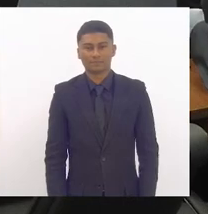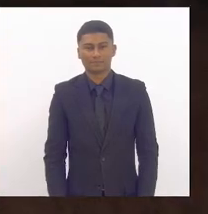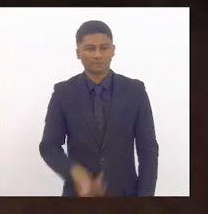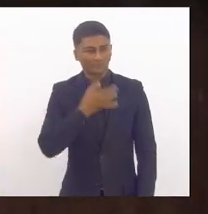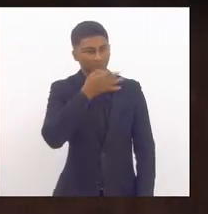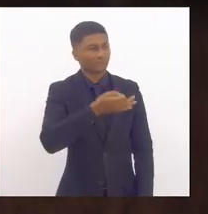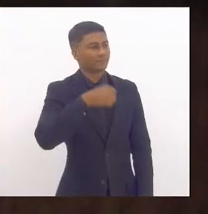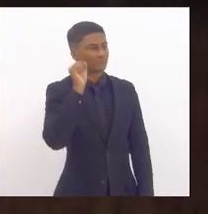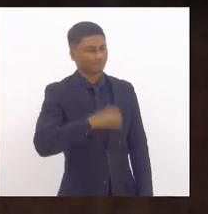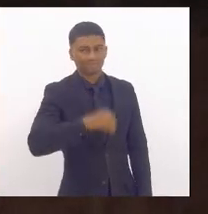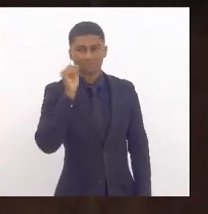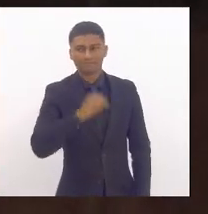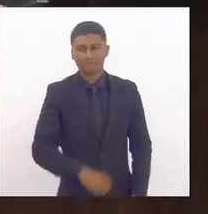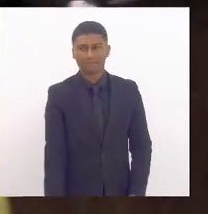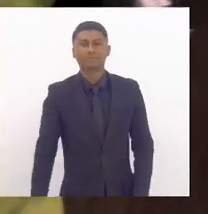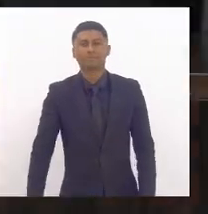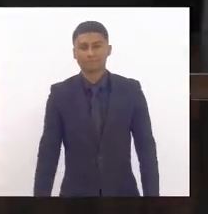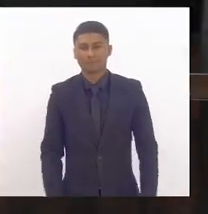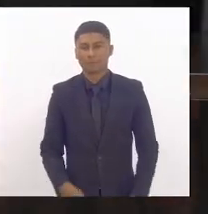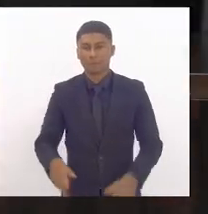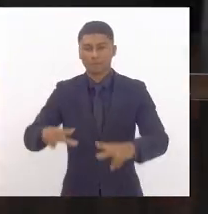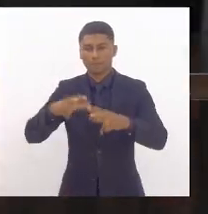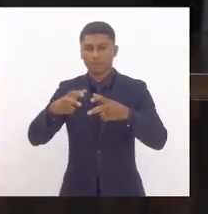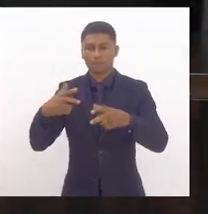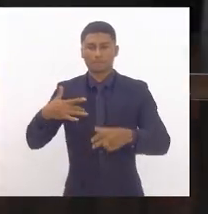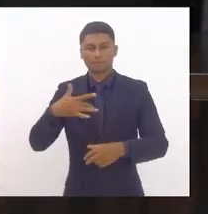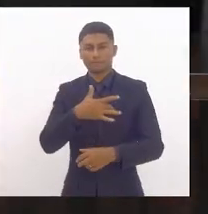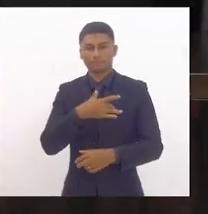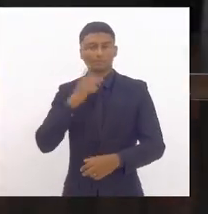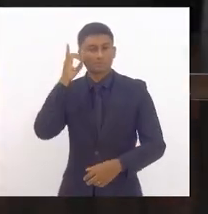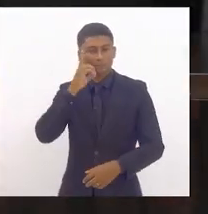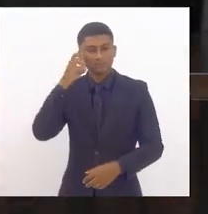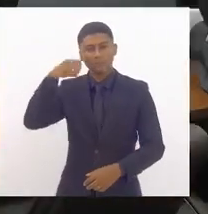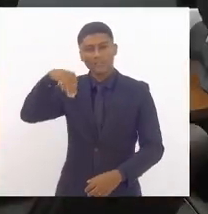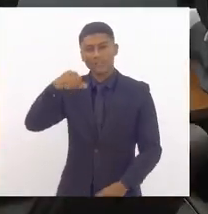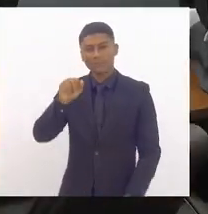Parecer favorável, senhor presidente. Pela Comissão de Saúde, deputada Marta Rocha.